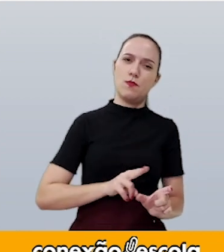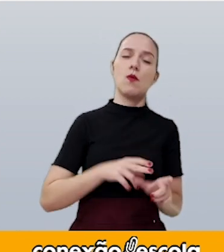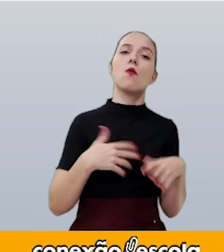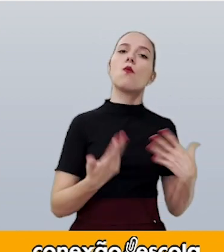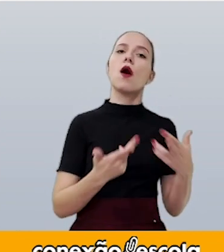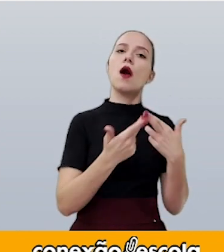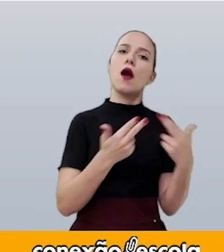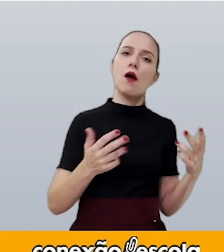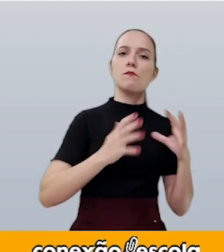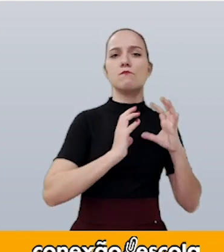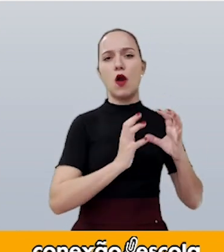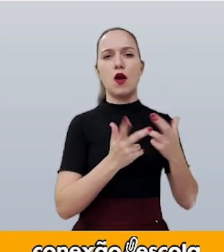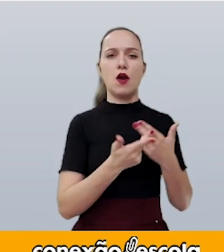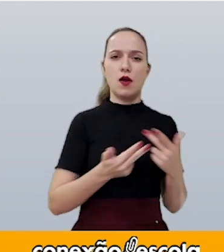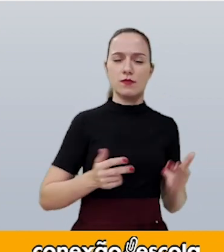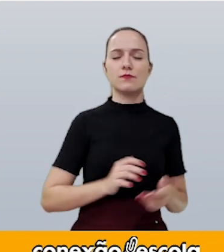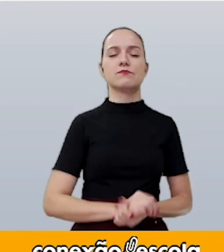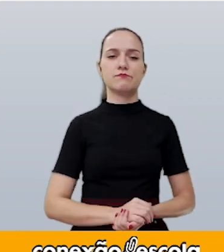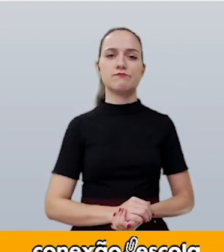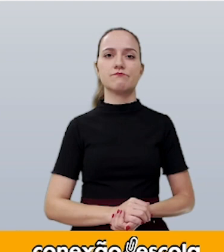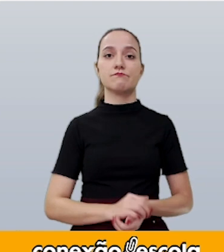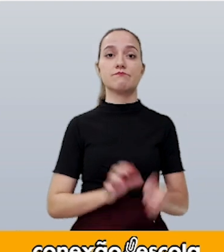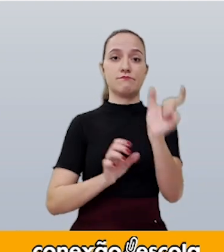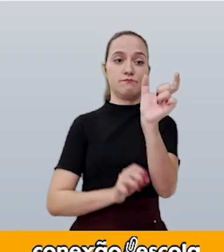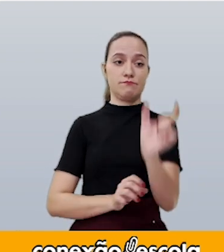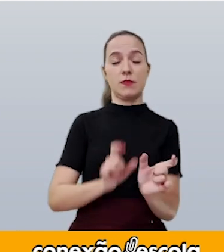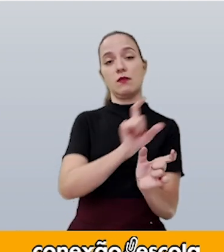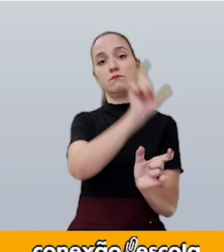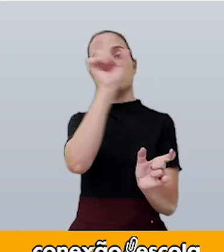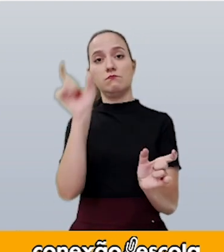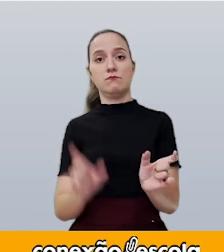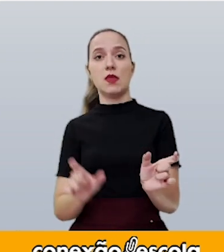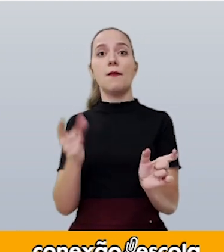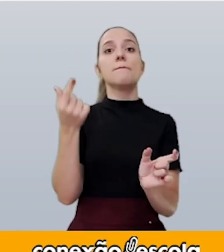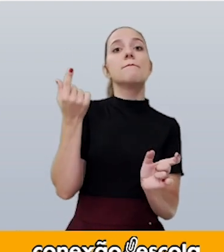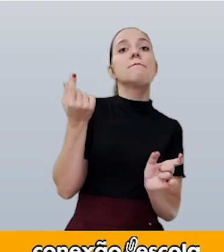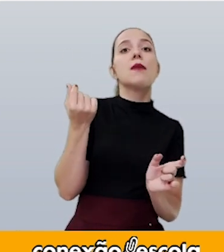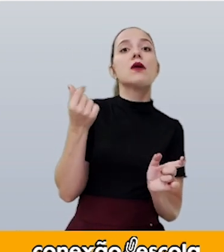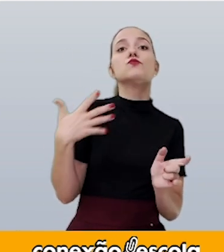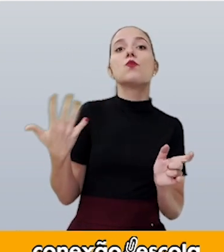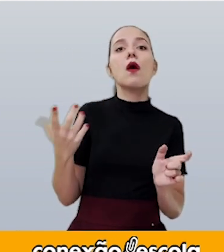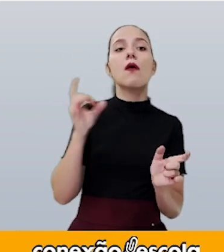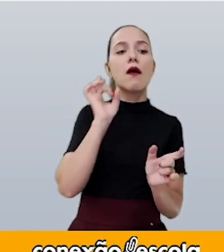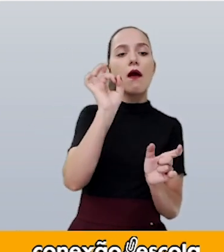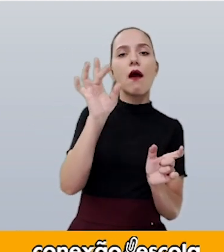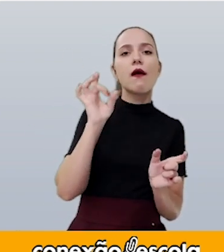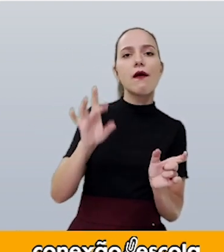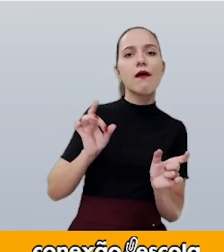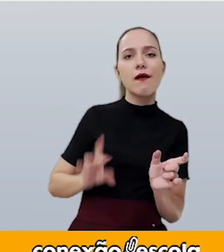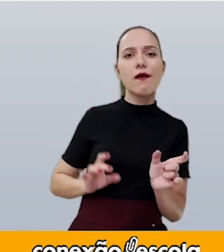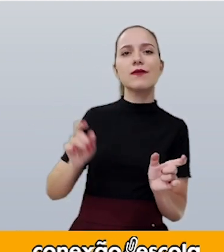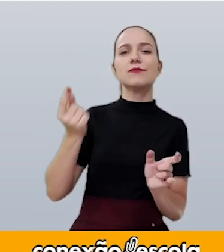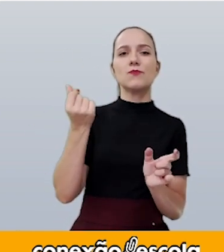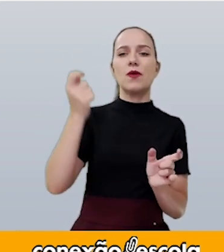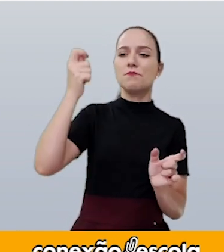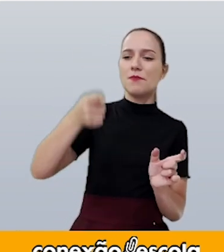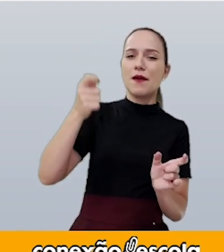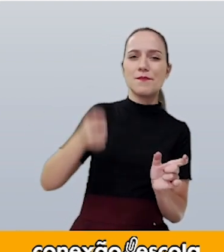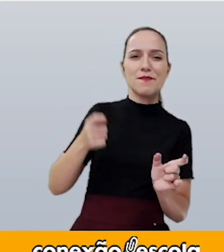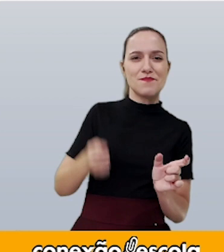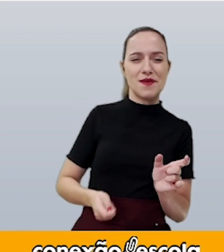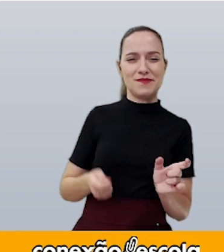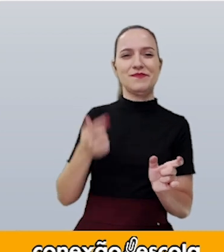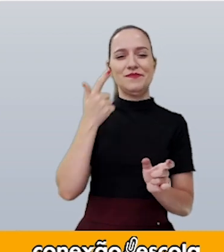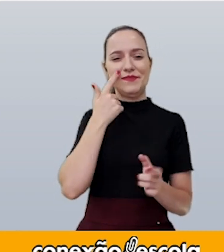os produtos. Já na segunda coluna, vamos descrever os valores de cada um dos